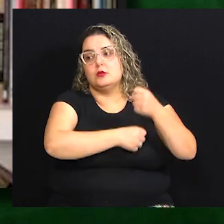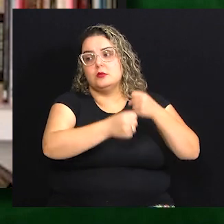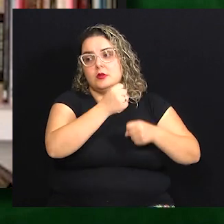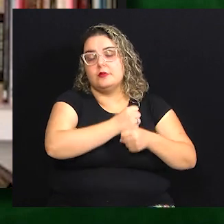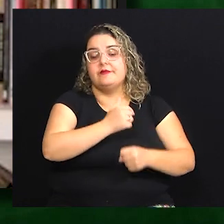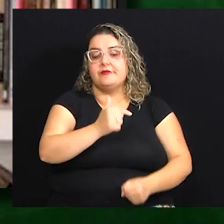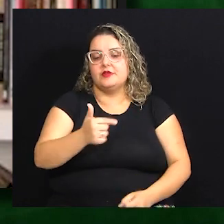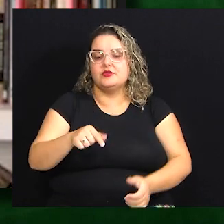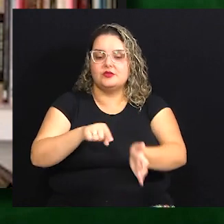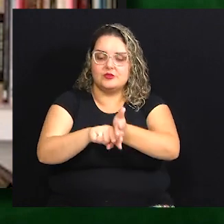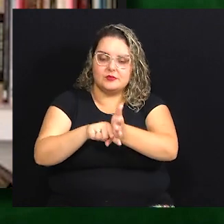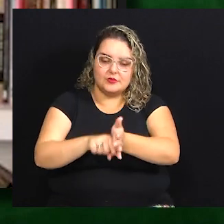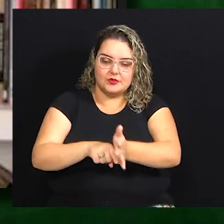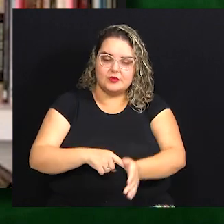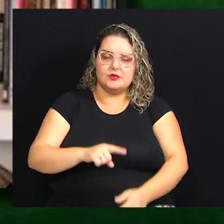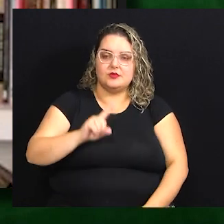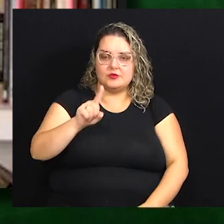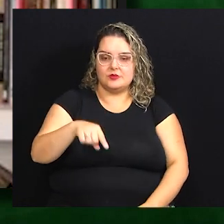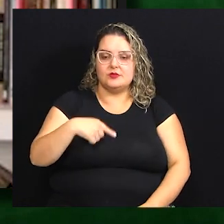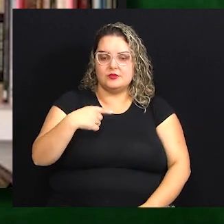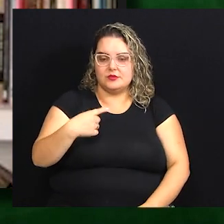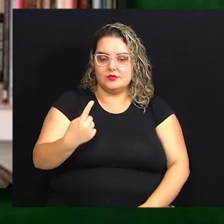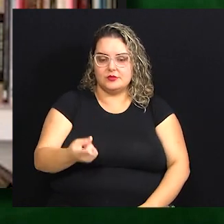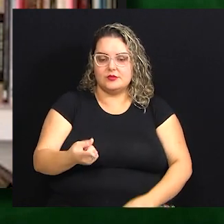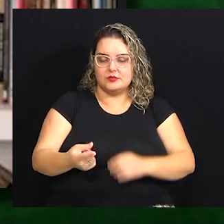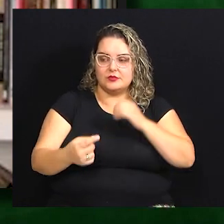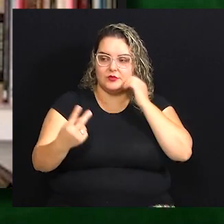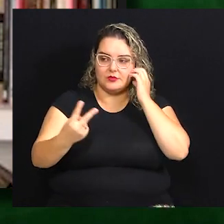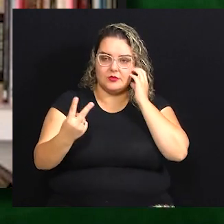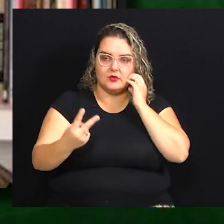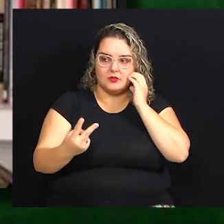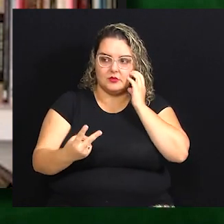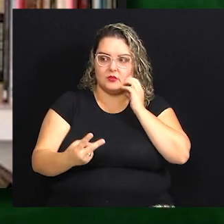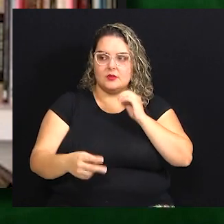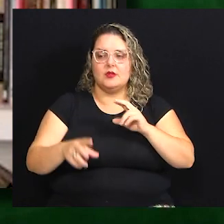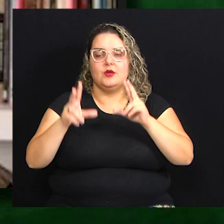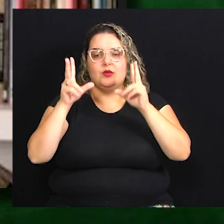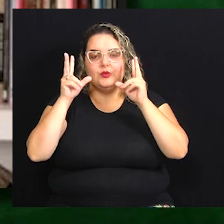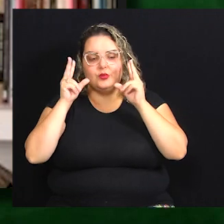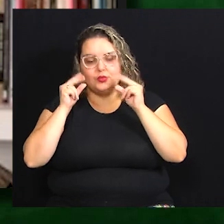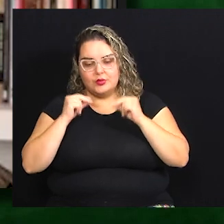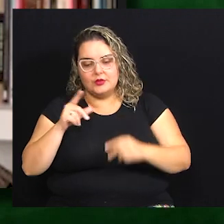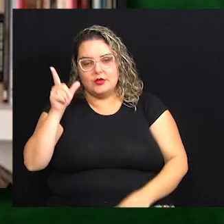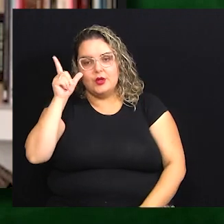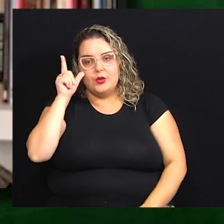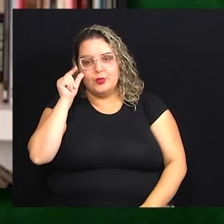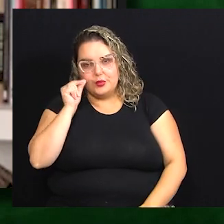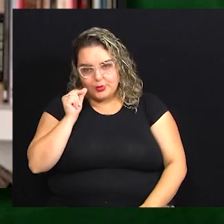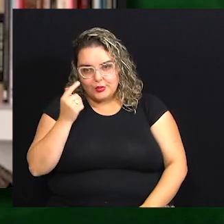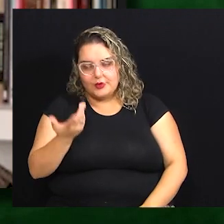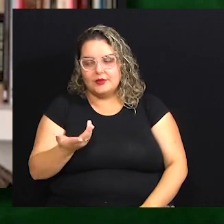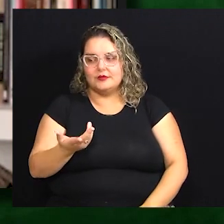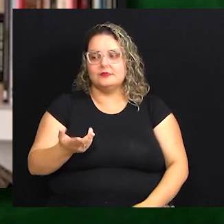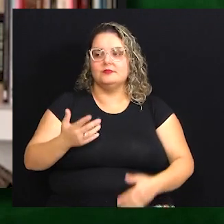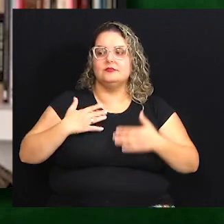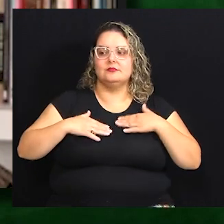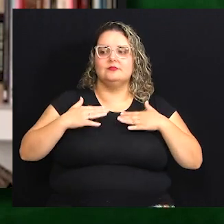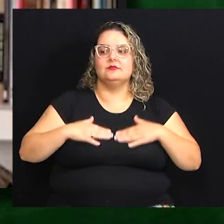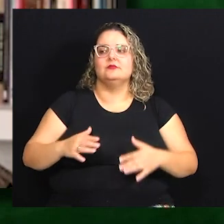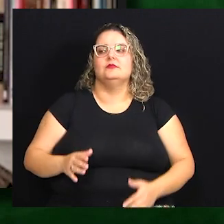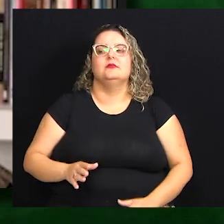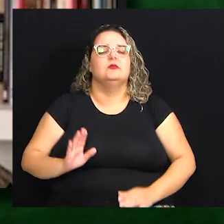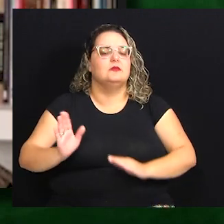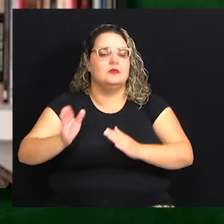segundo dia. Então, só para dar um refresco aí no segundo dia, para você fazer a prova com a máxima tranquilidade possível. No